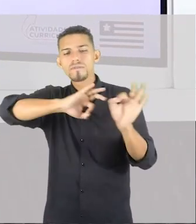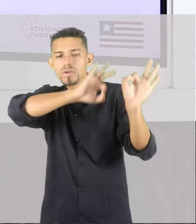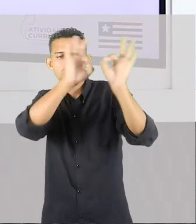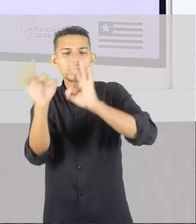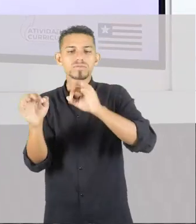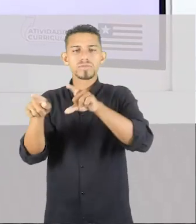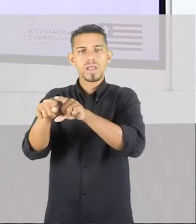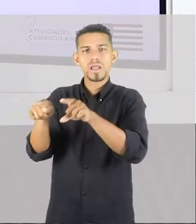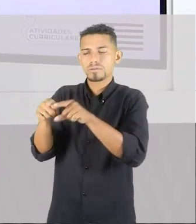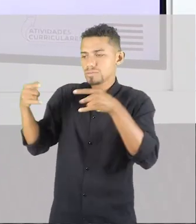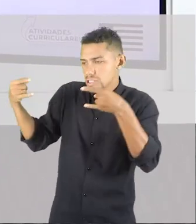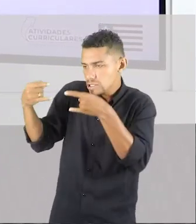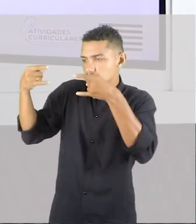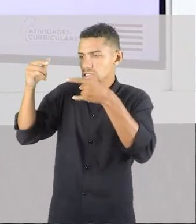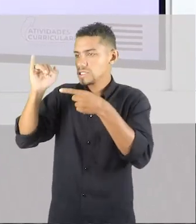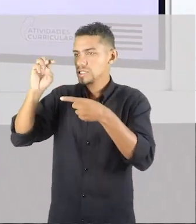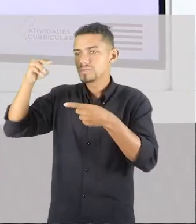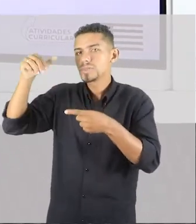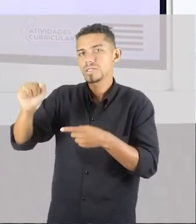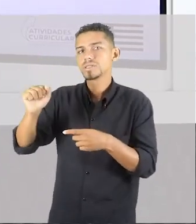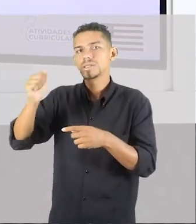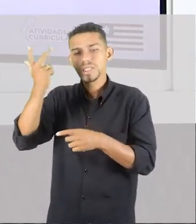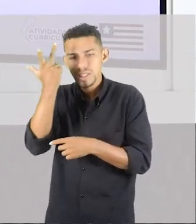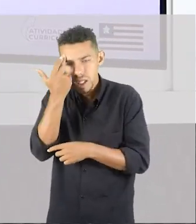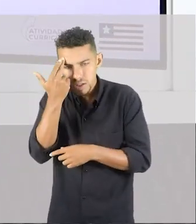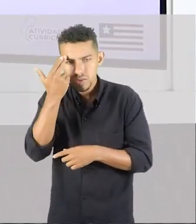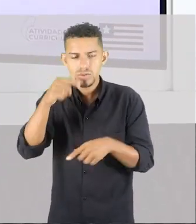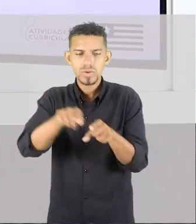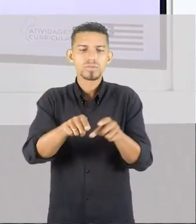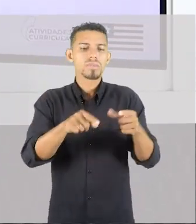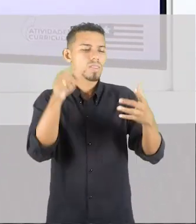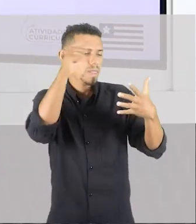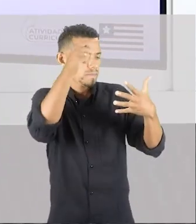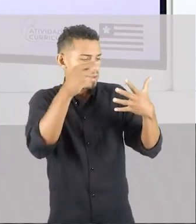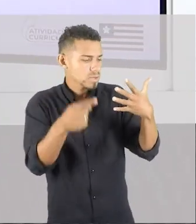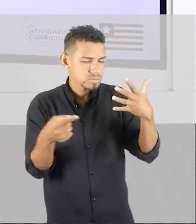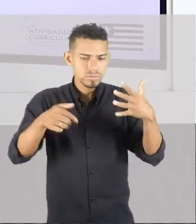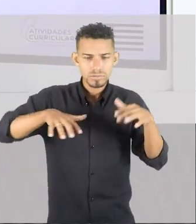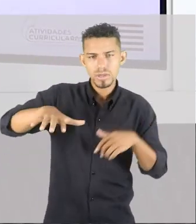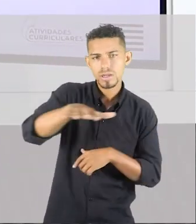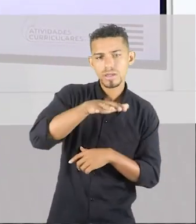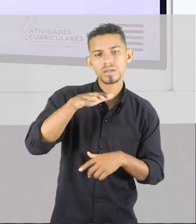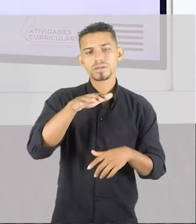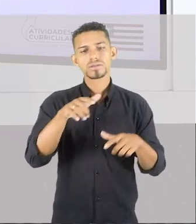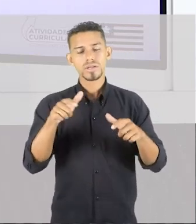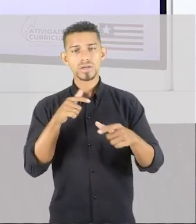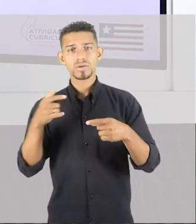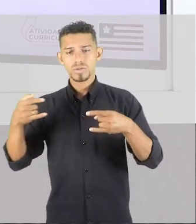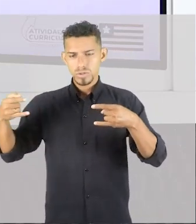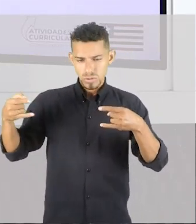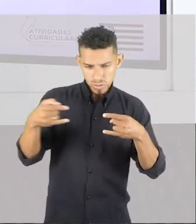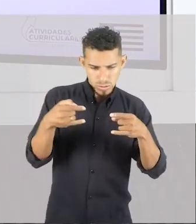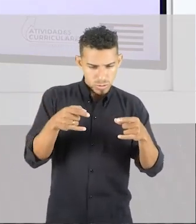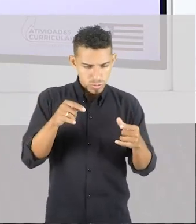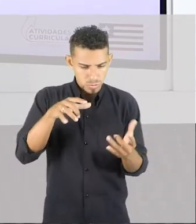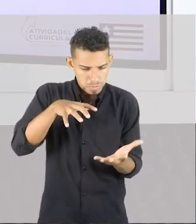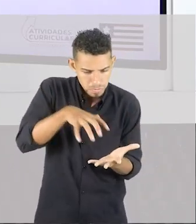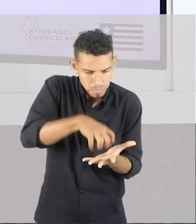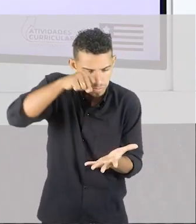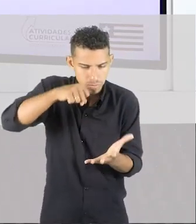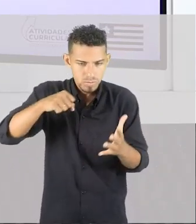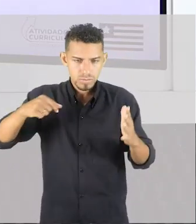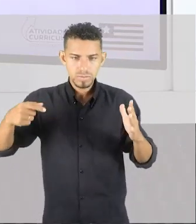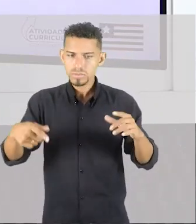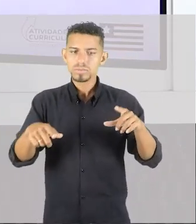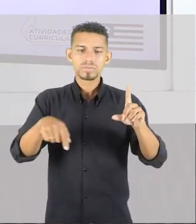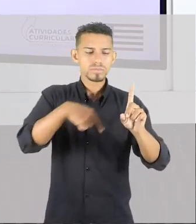ímã natural, falei sobre o campo magnético, as linhas de campo, que o ímã é sempre um dipolo, né?